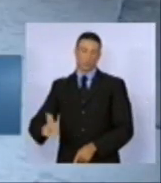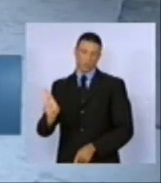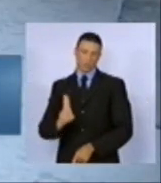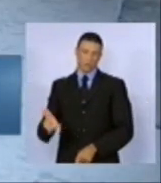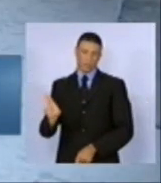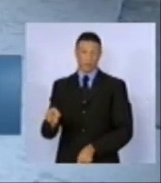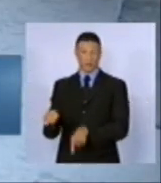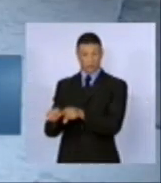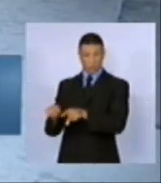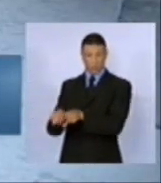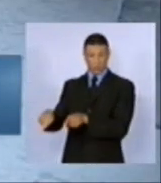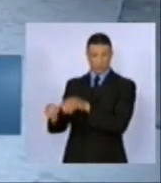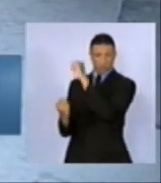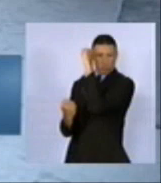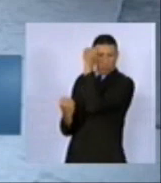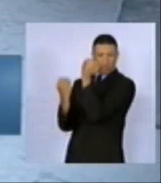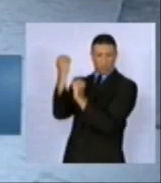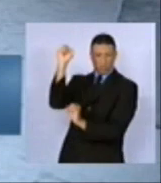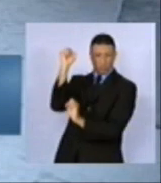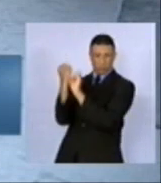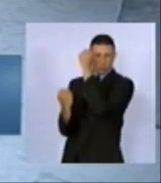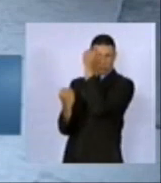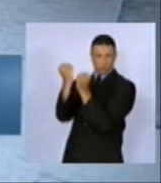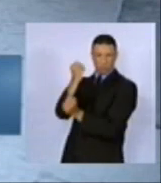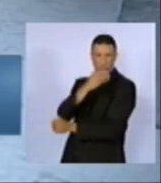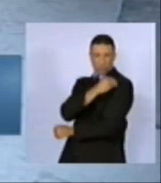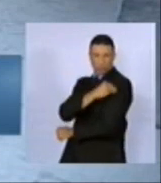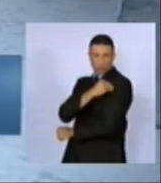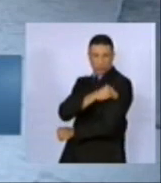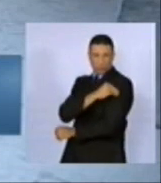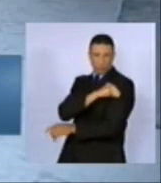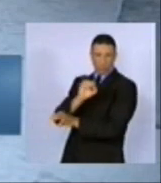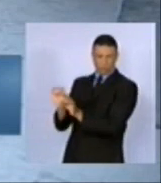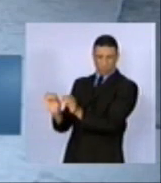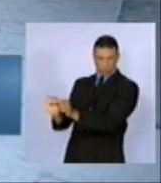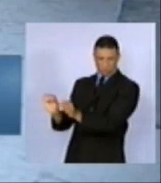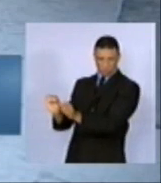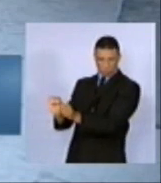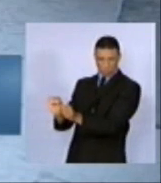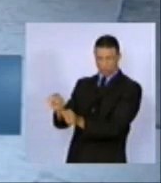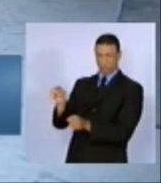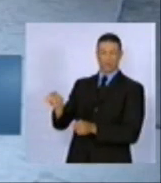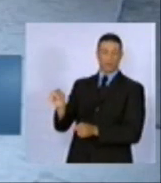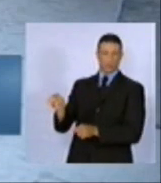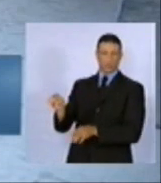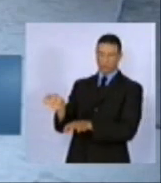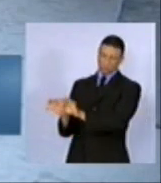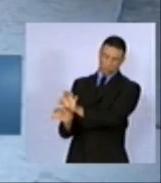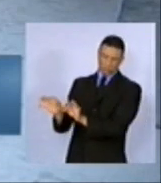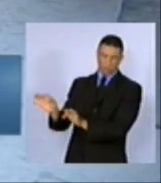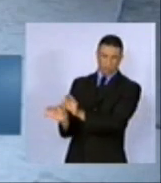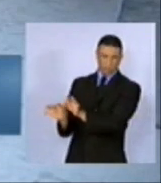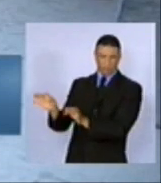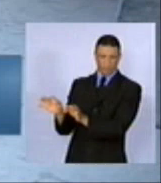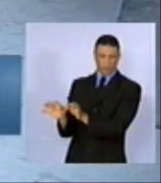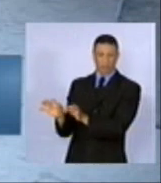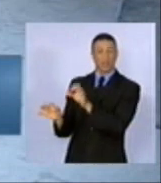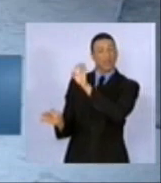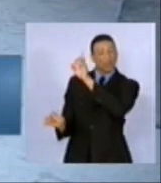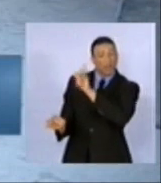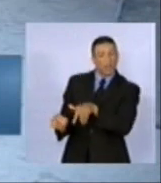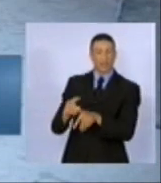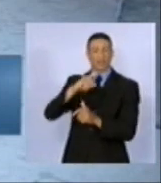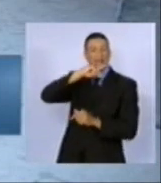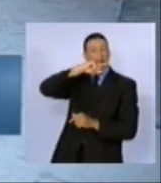nin n fábricas de etanol porque tudo é fornecido por bagaço então